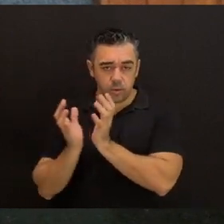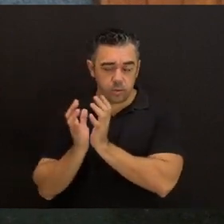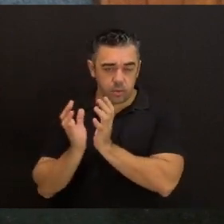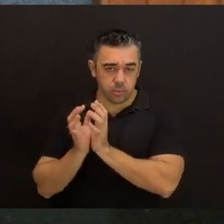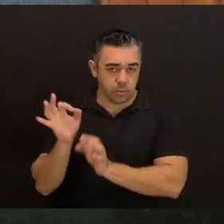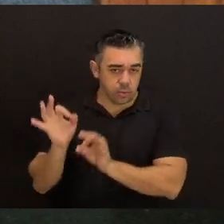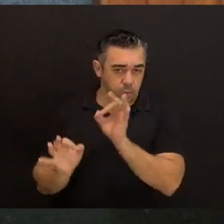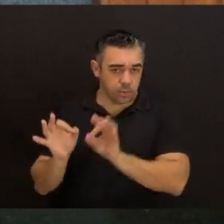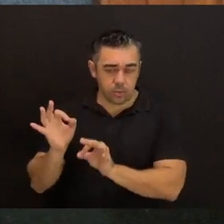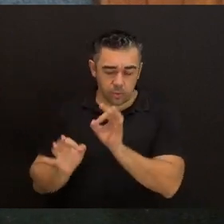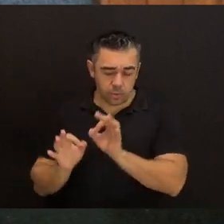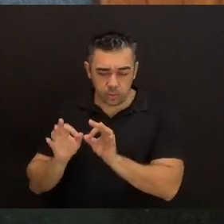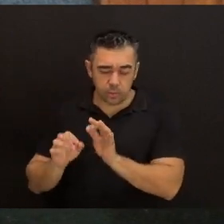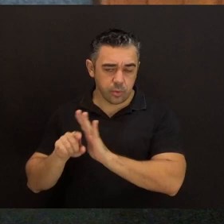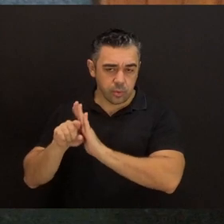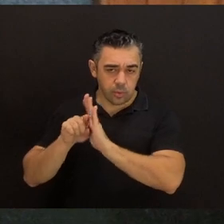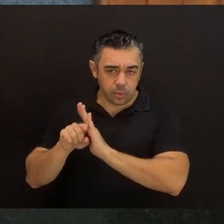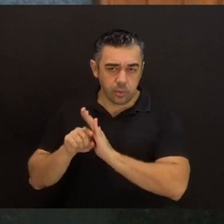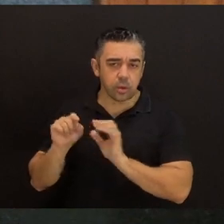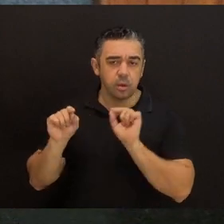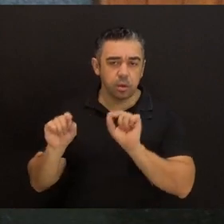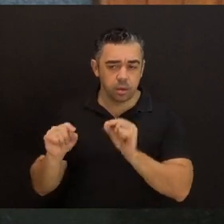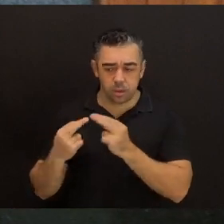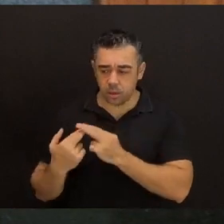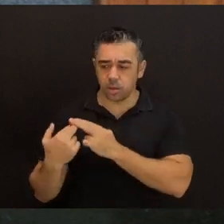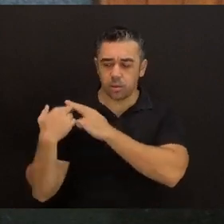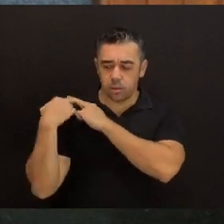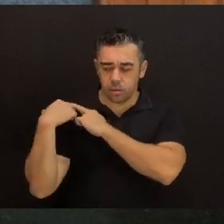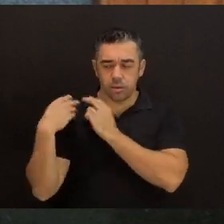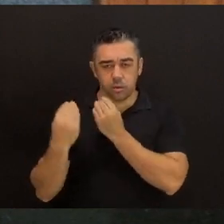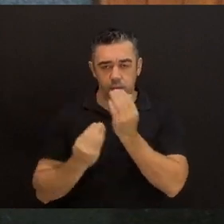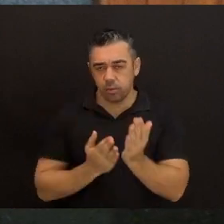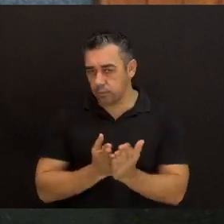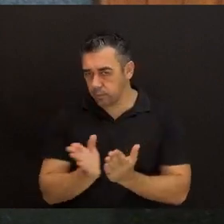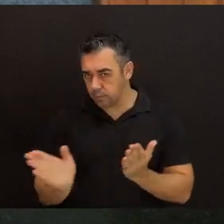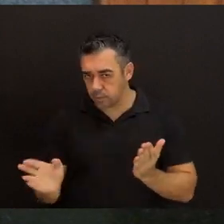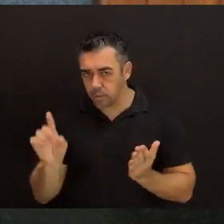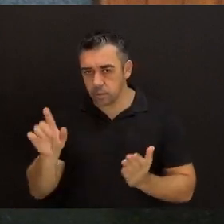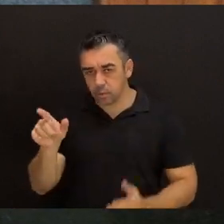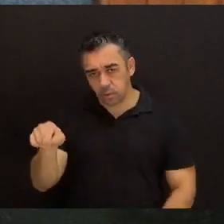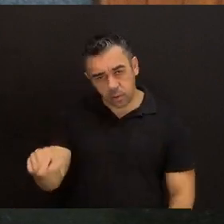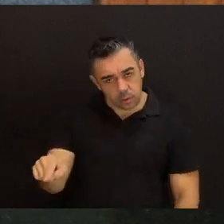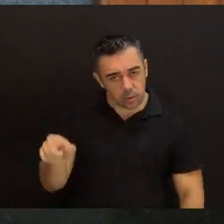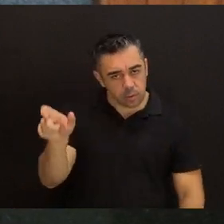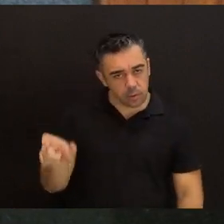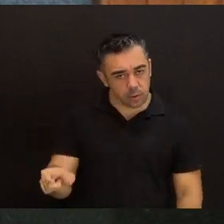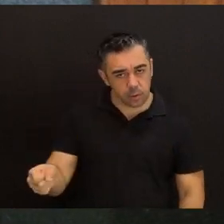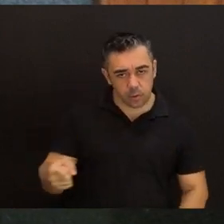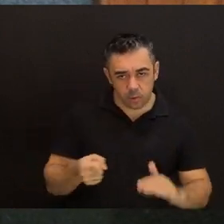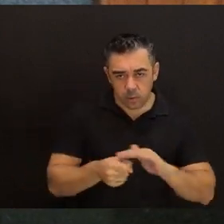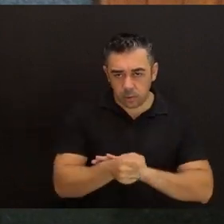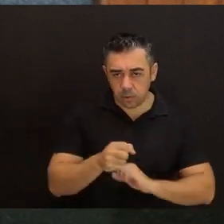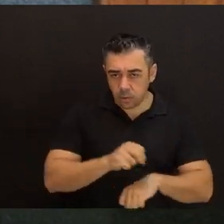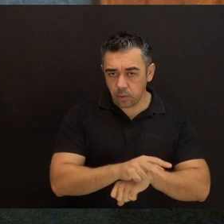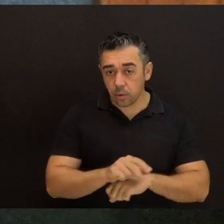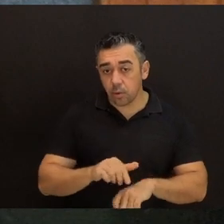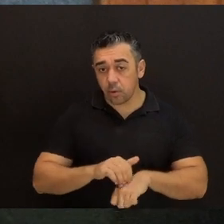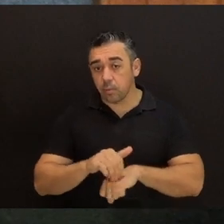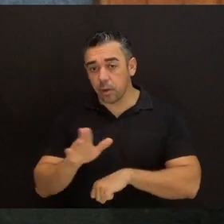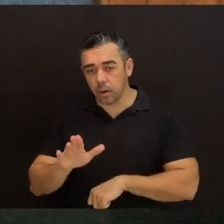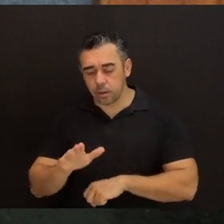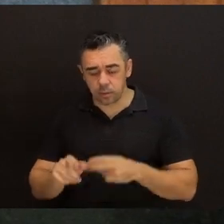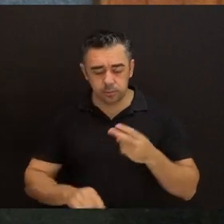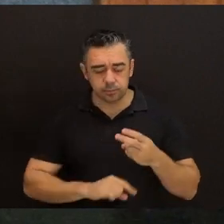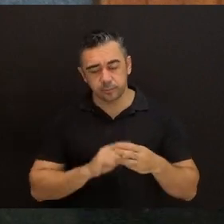a fim de apurar a responsabilidades de como esses objetos foram desviados Será que só esse servidor fez isso mais servidores nós estamos acionando